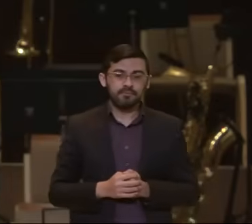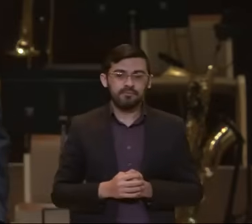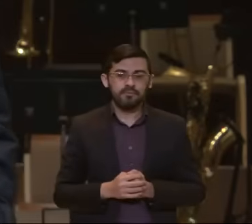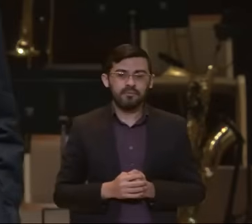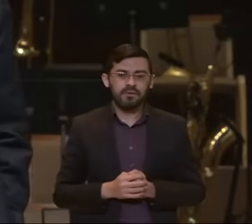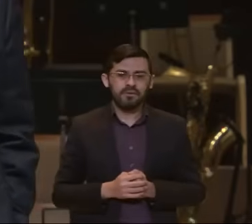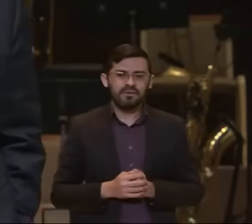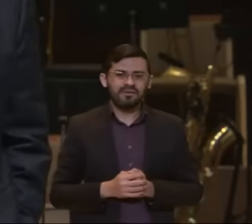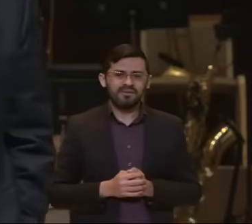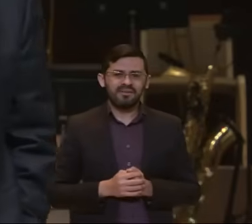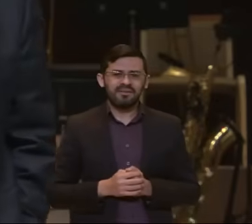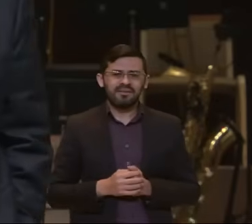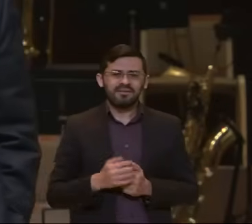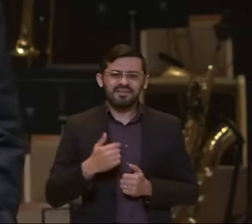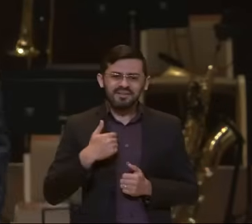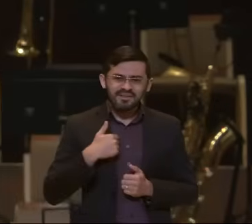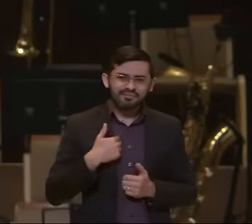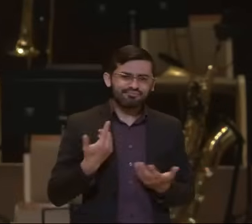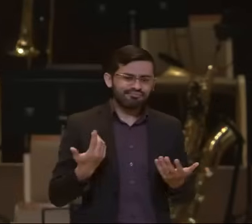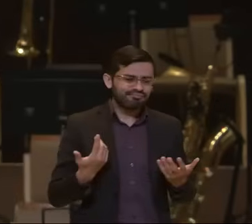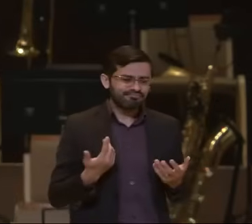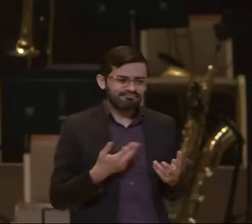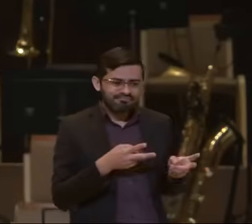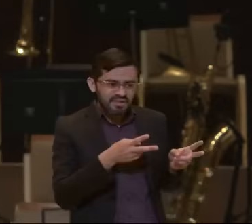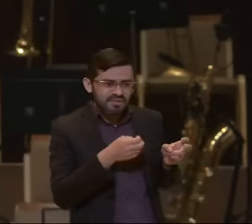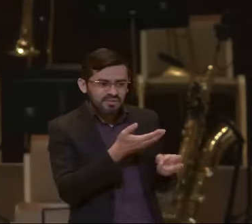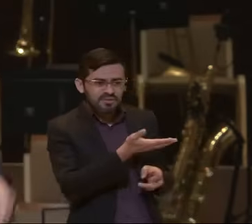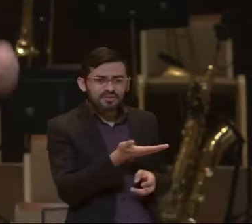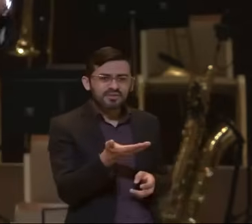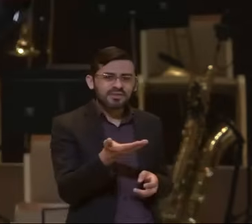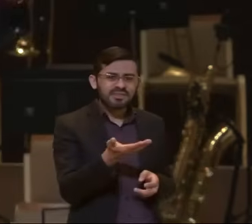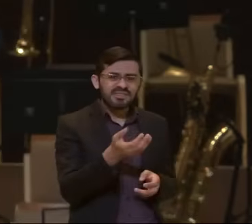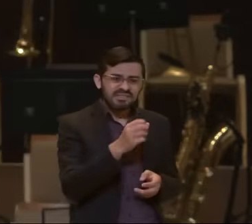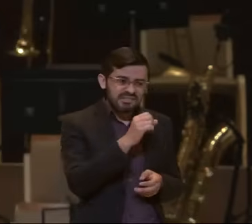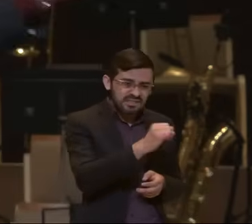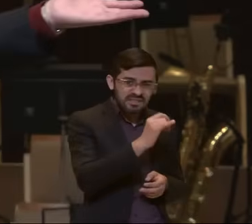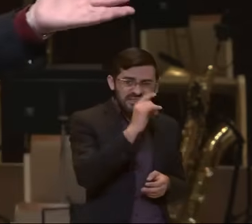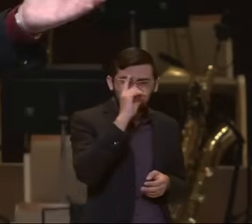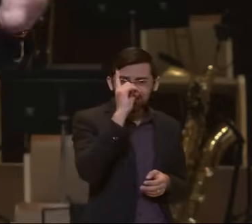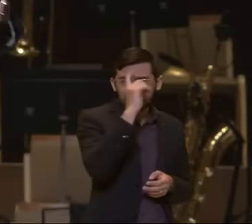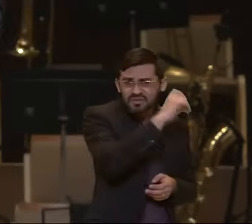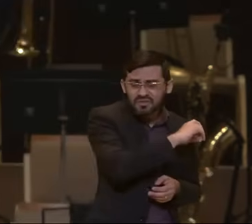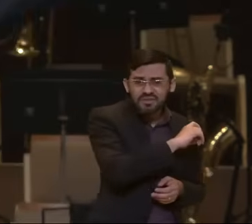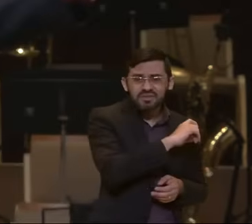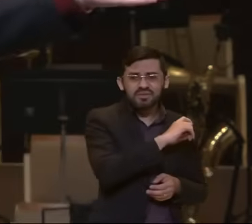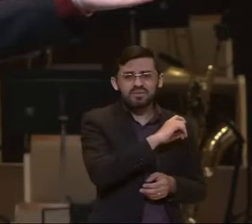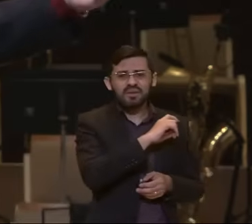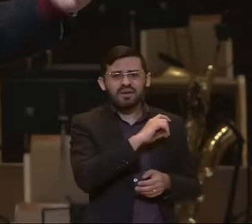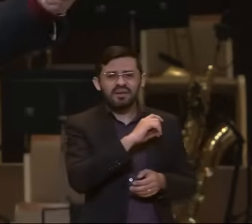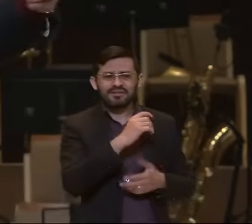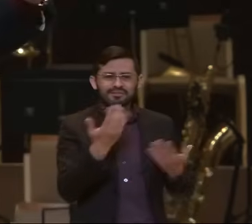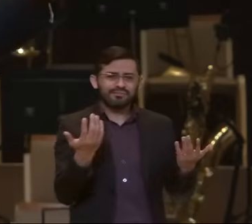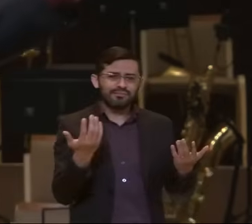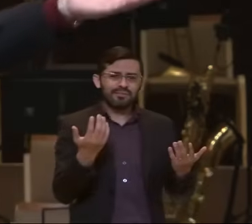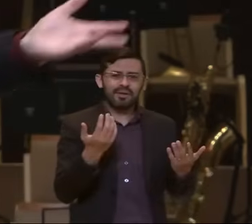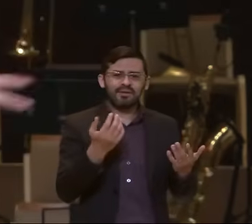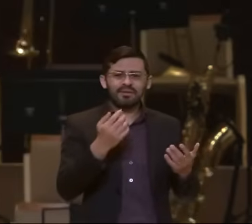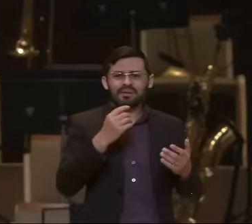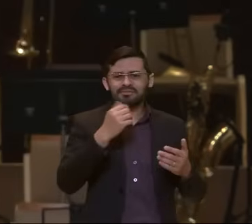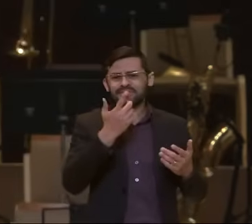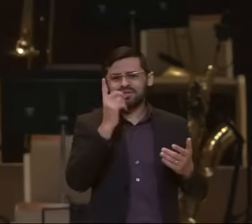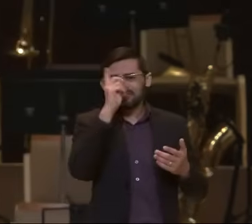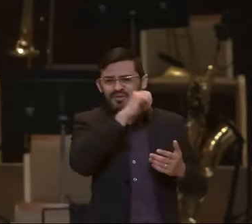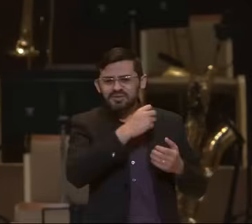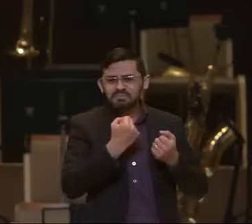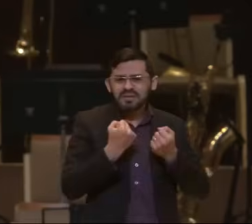que eu tenho cansado vocês, se é tão difícil, você acha tão difícil, você acha que não vale a pena, que é muito